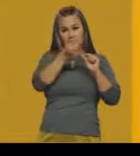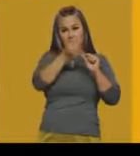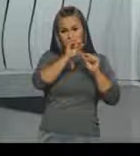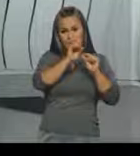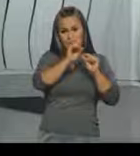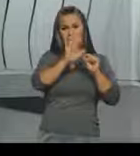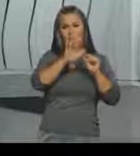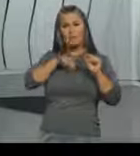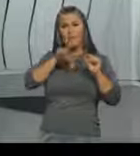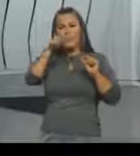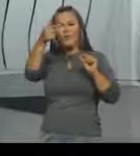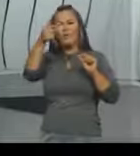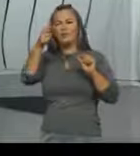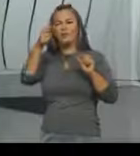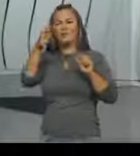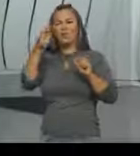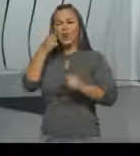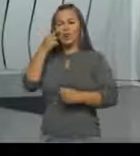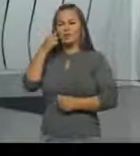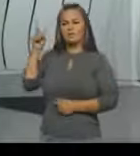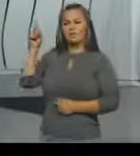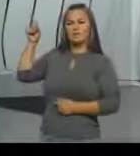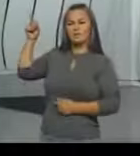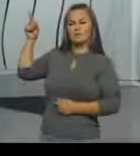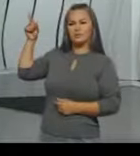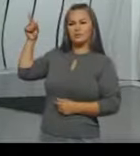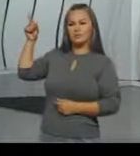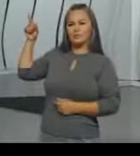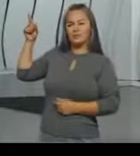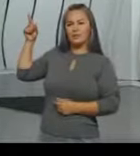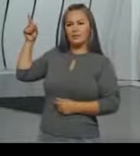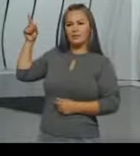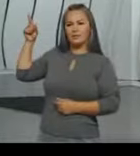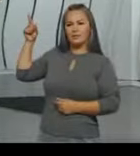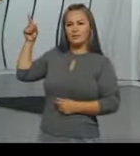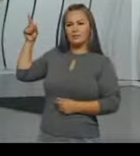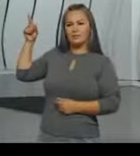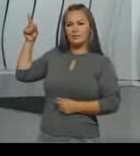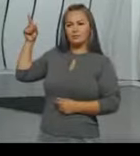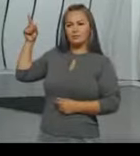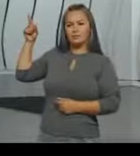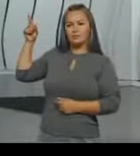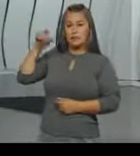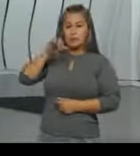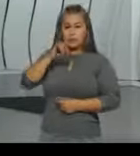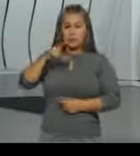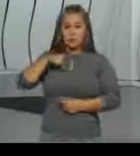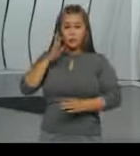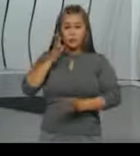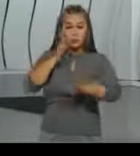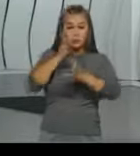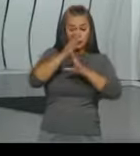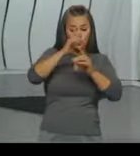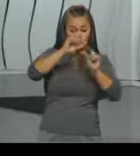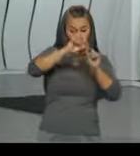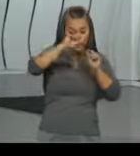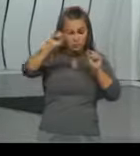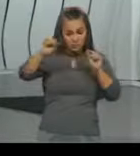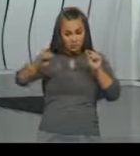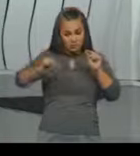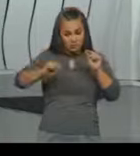aqui, gente? Então, quando eu fechar 360 graus, em outra unidade de medida eu